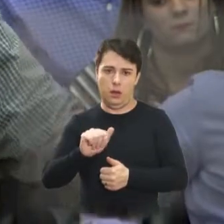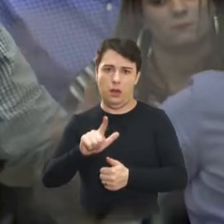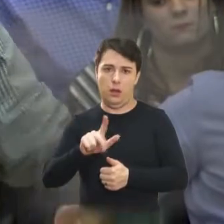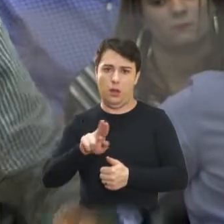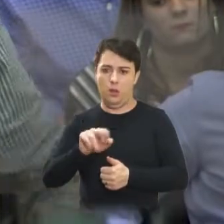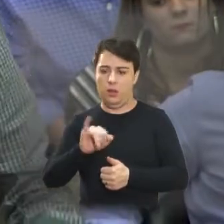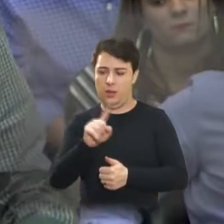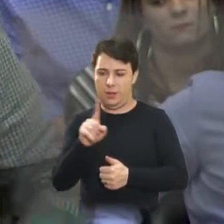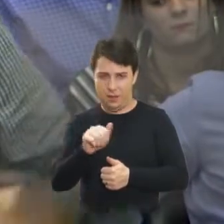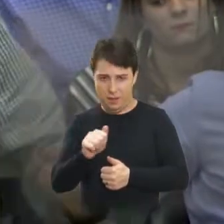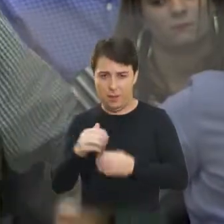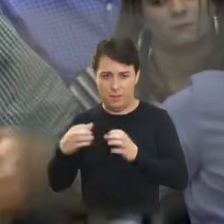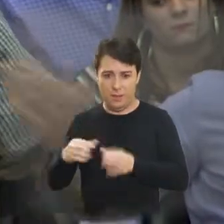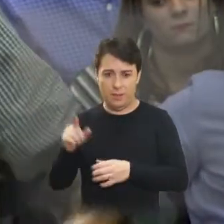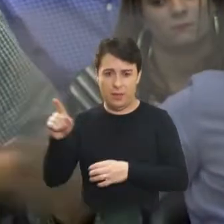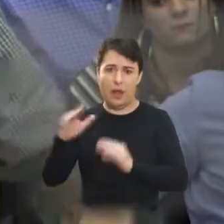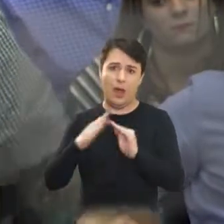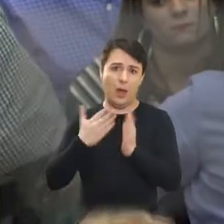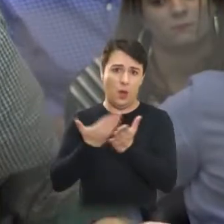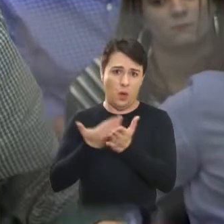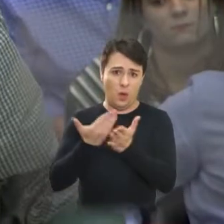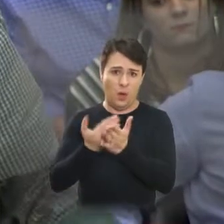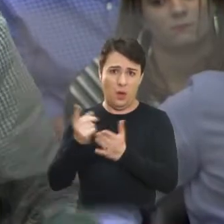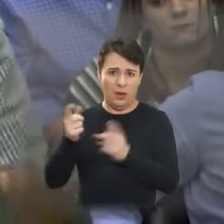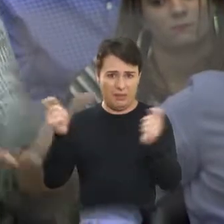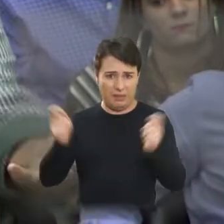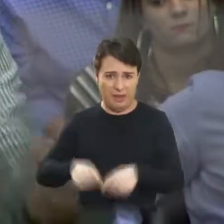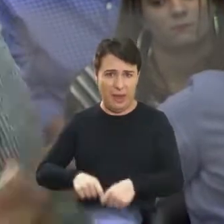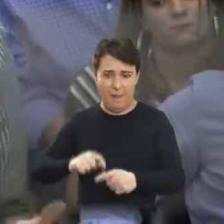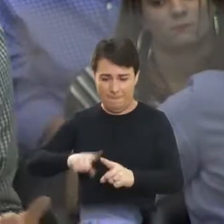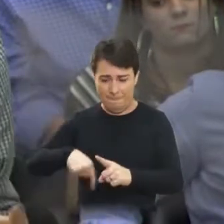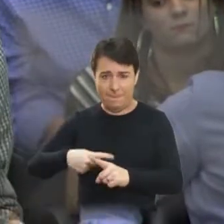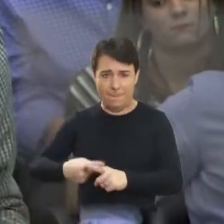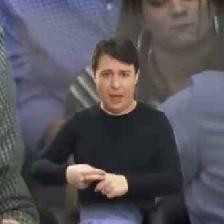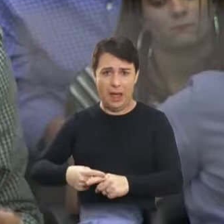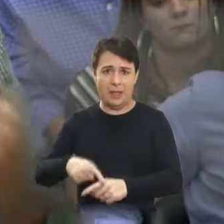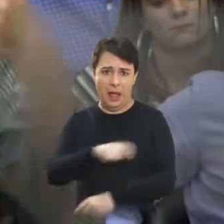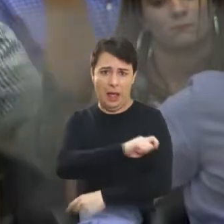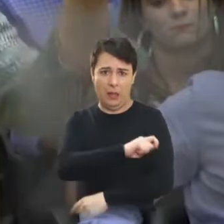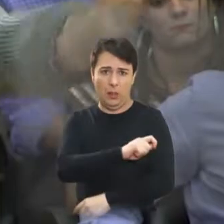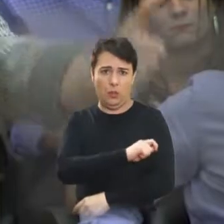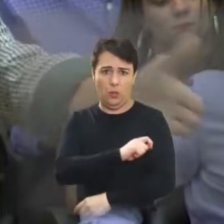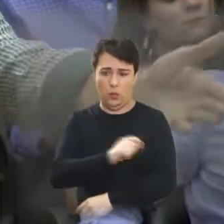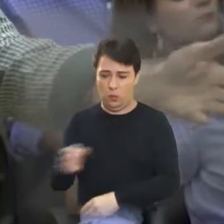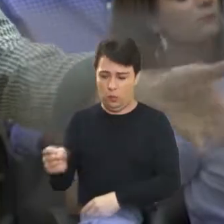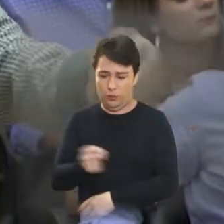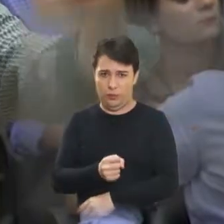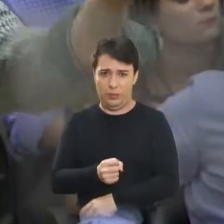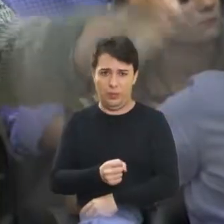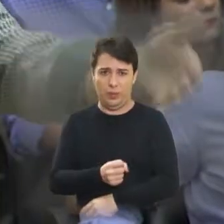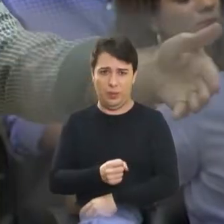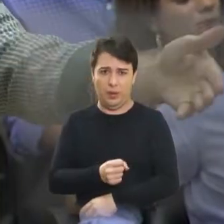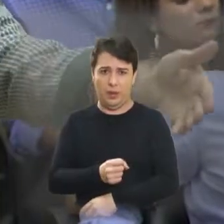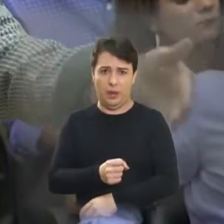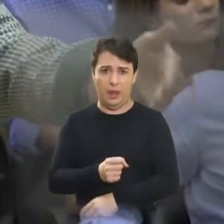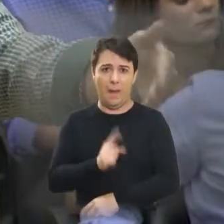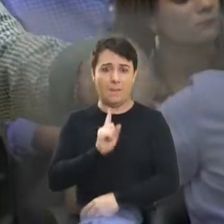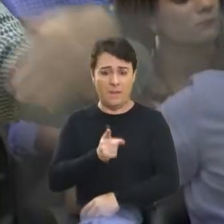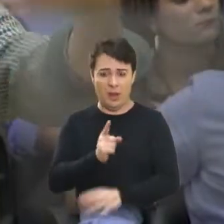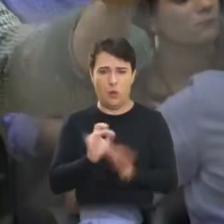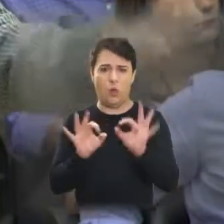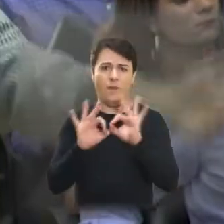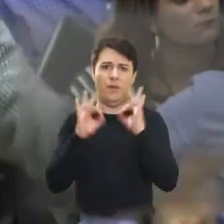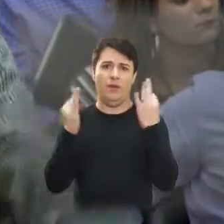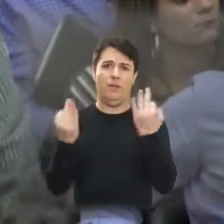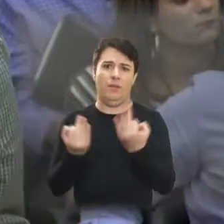Luísa. E essa escola, certamente, já não vai ter capacidade para absorver, sei lá, 1.000 famílias